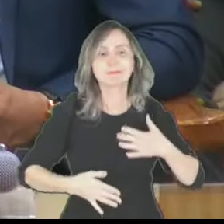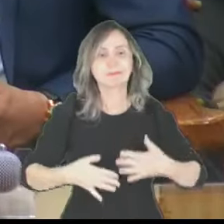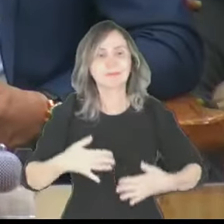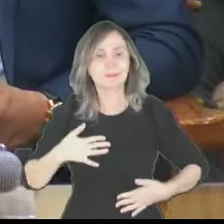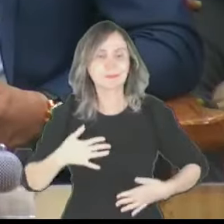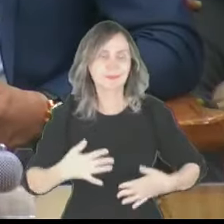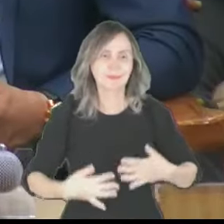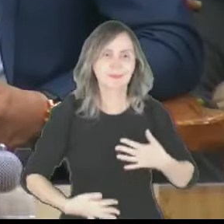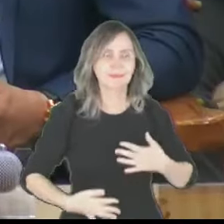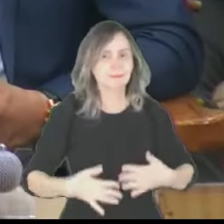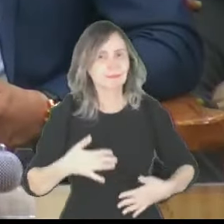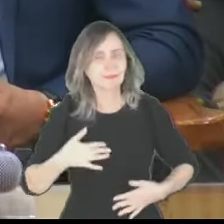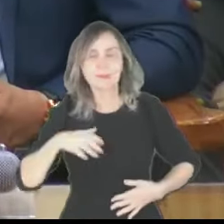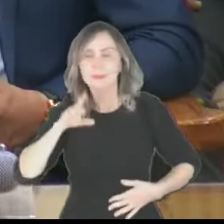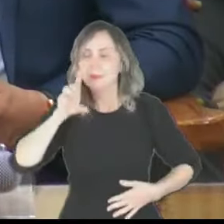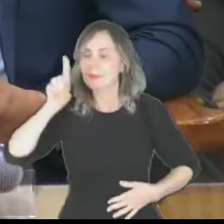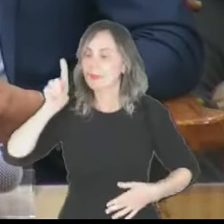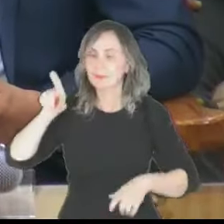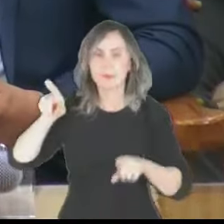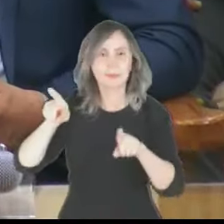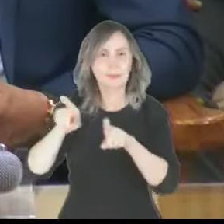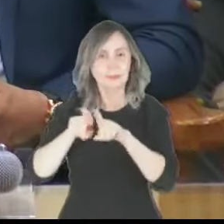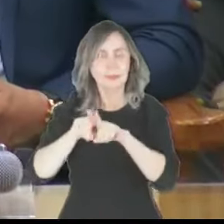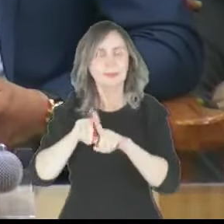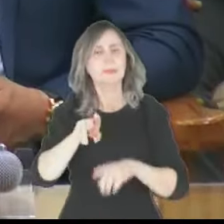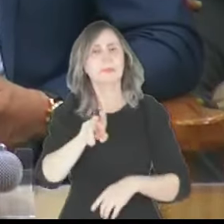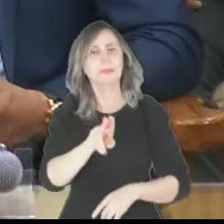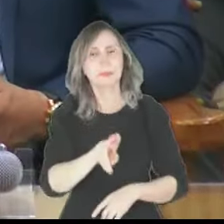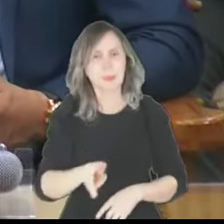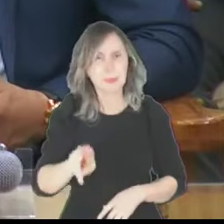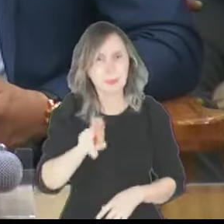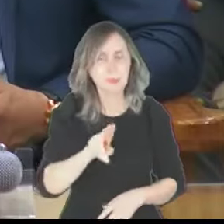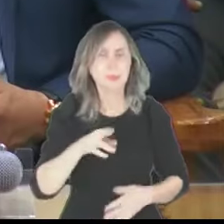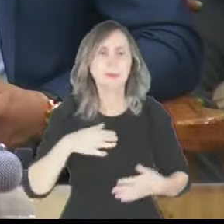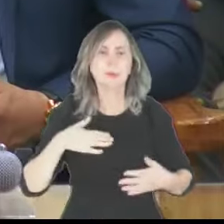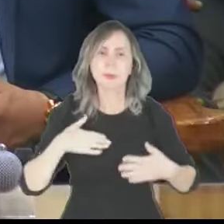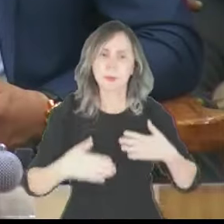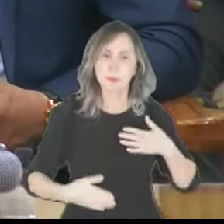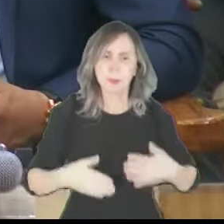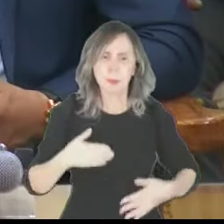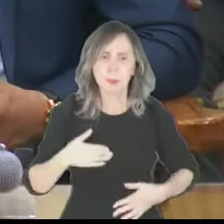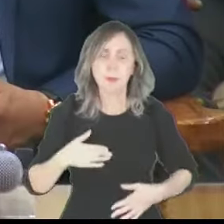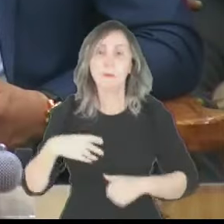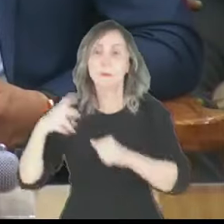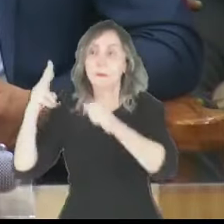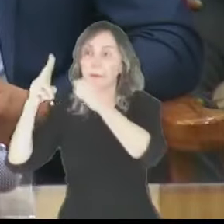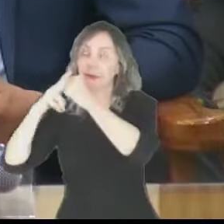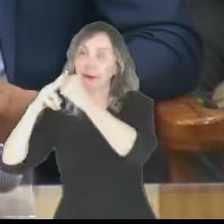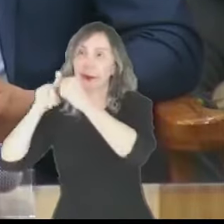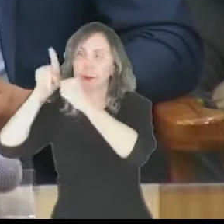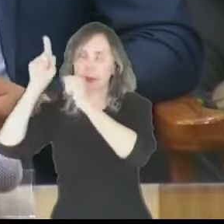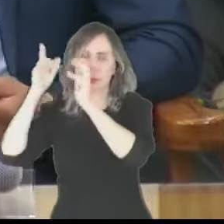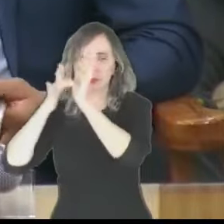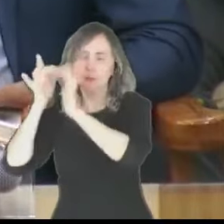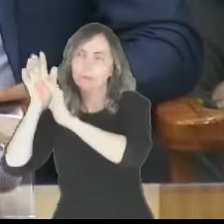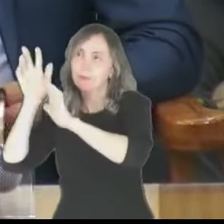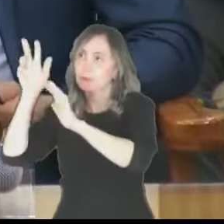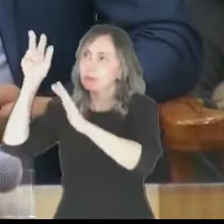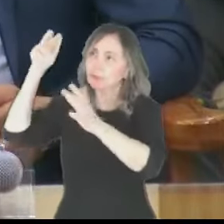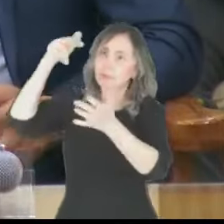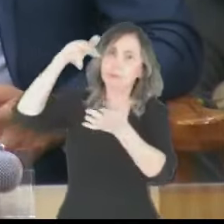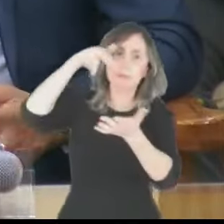e Deus também usa um corpo. o verbo se fez corpo. E o verbo se fez carne. E o verbo